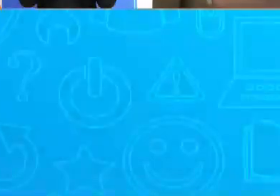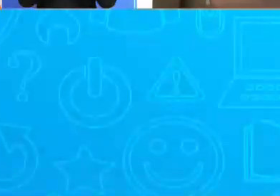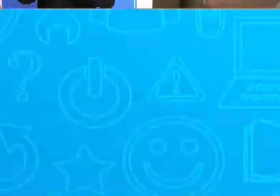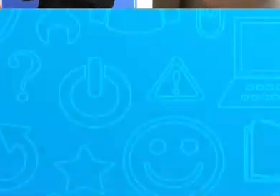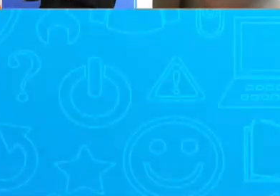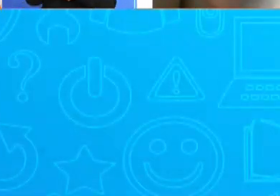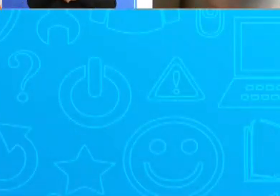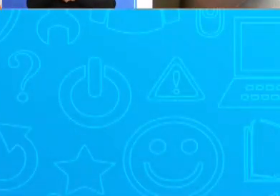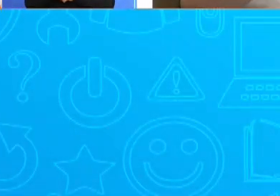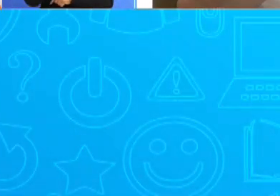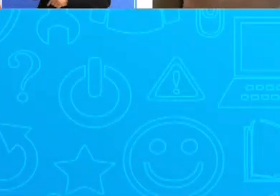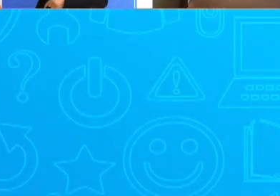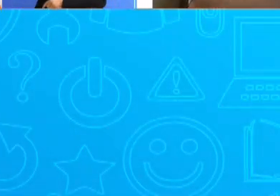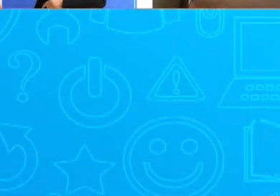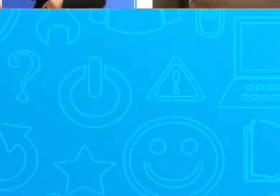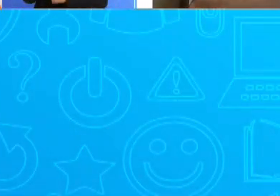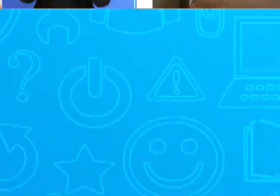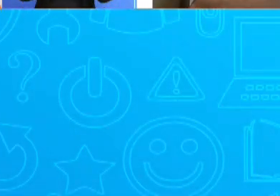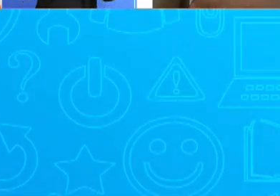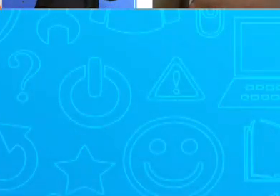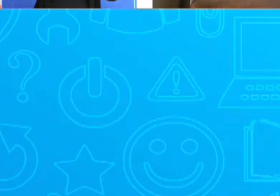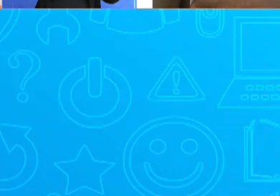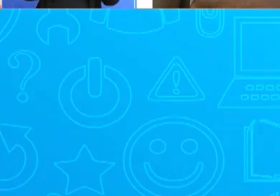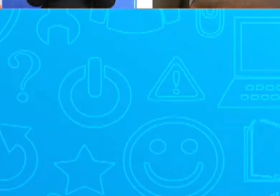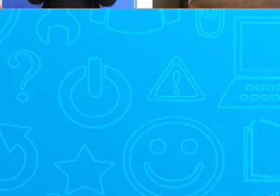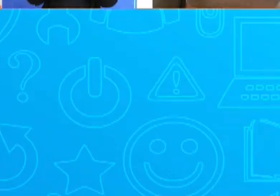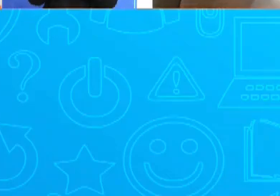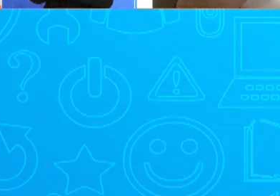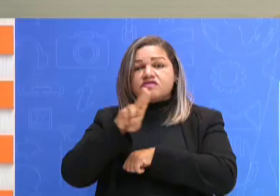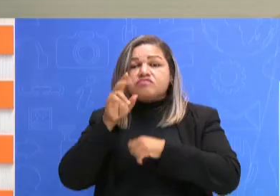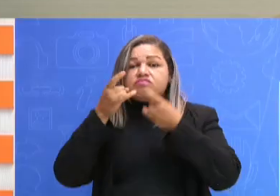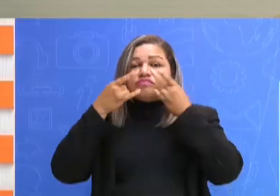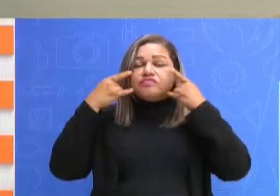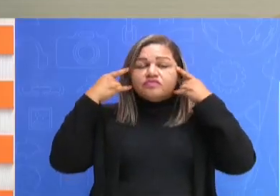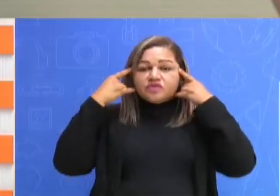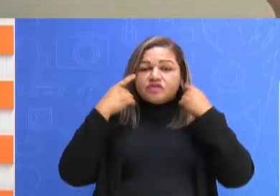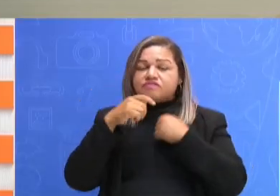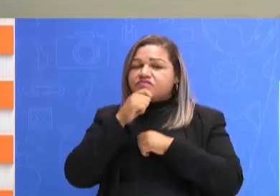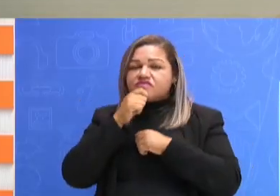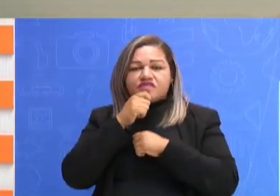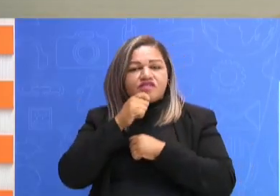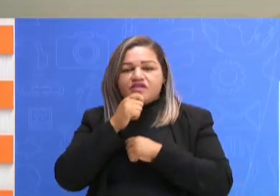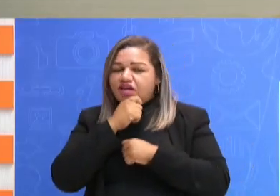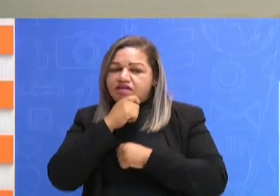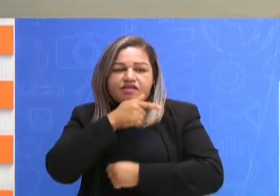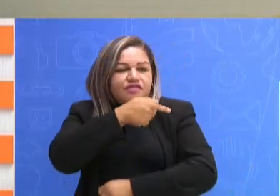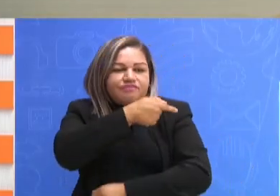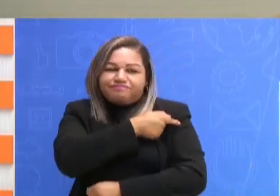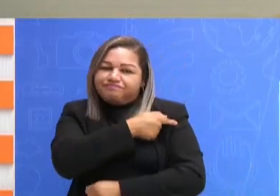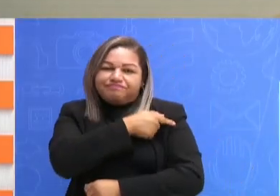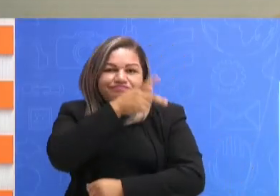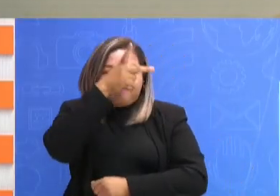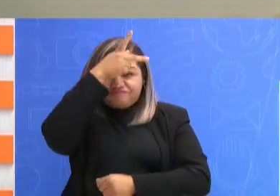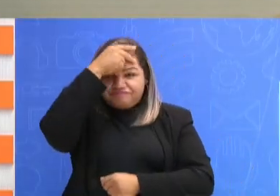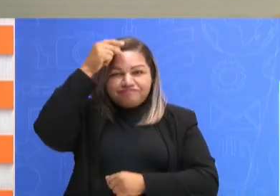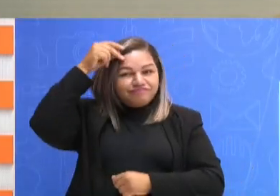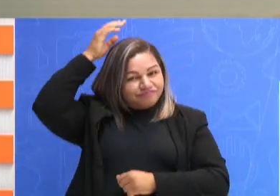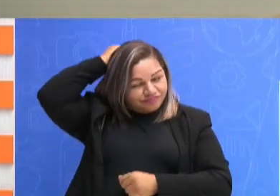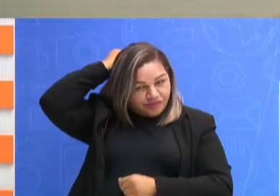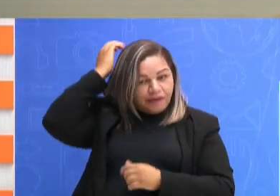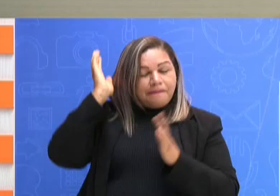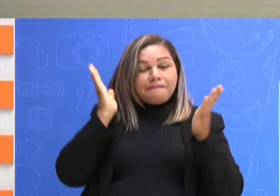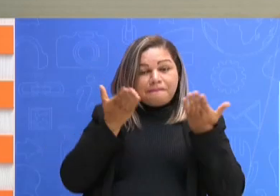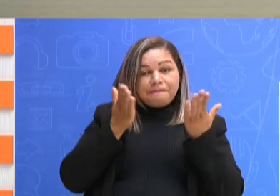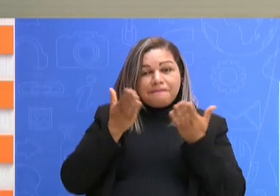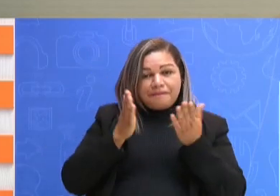mesmo vacinado, não deixe de usar a máscara. Eu ainda não fui vacinado, deixo isso bem claro, mas já